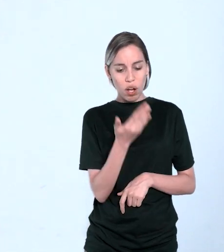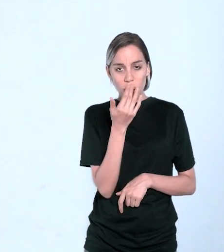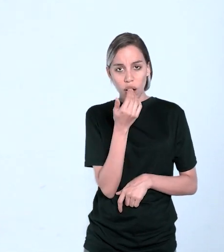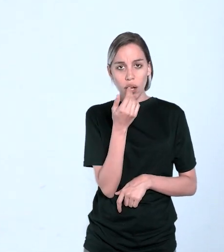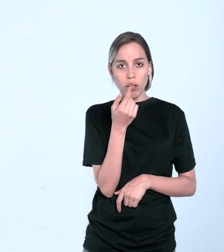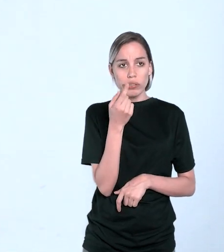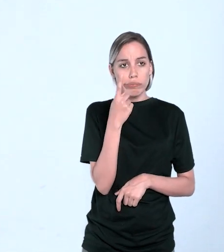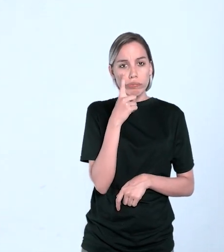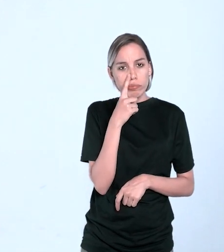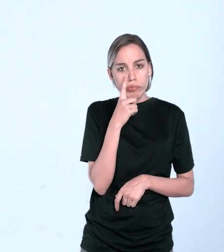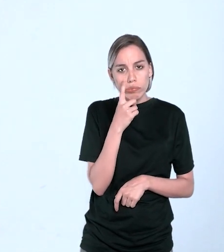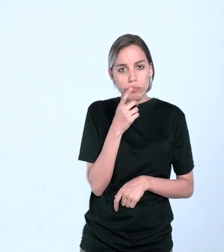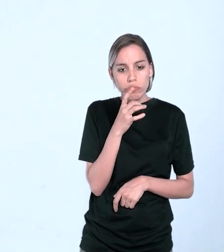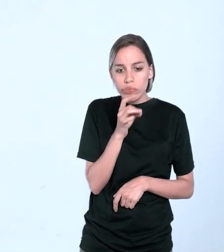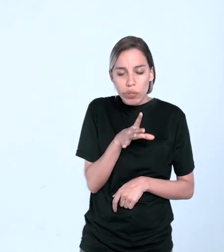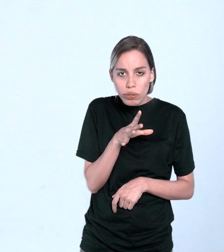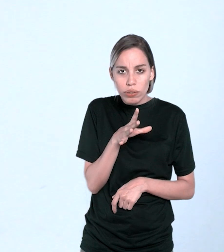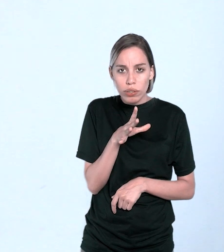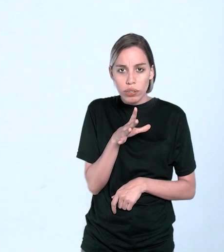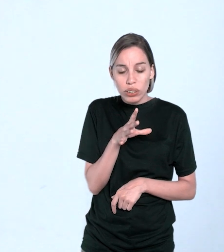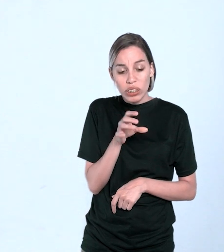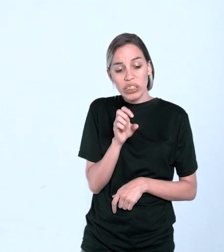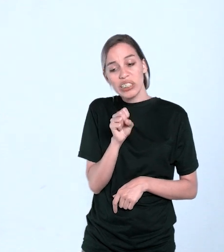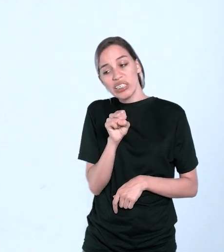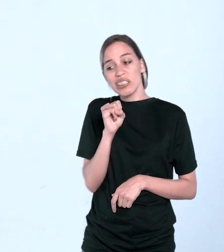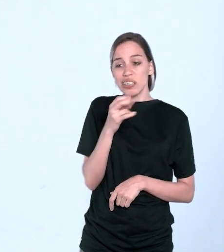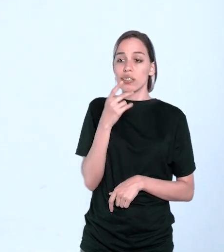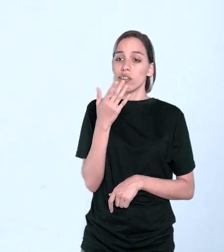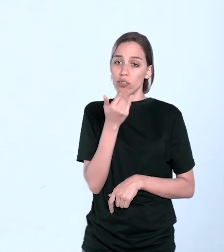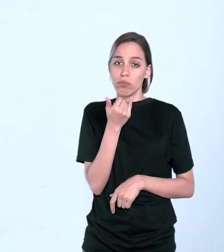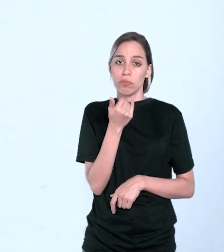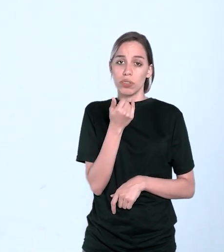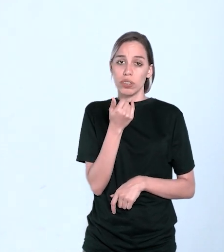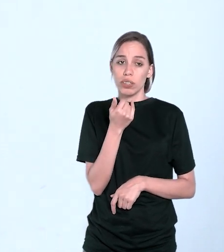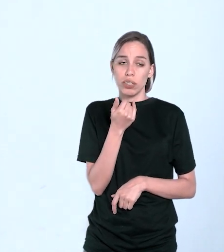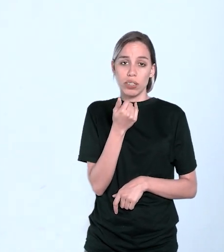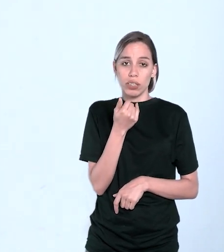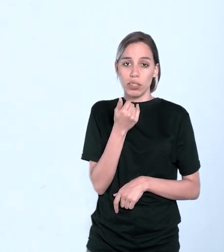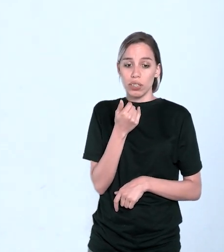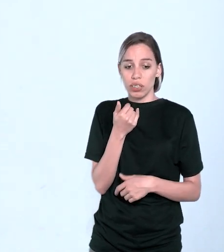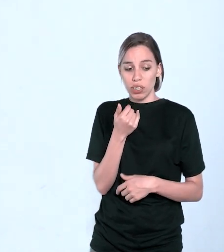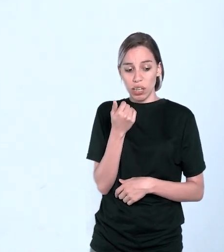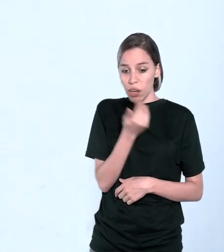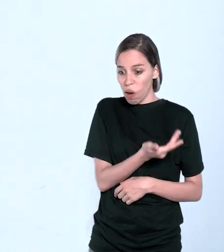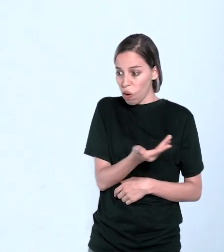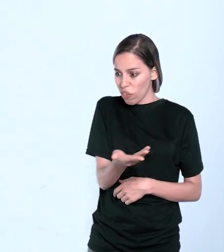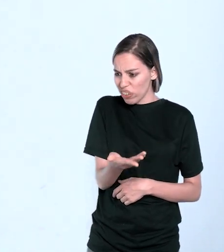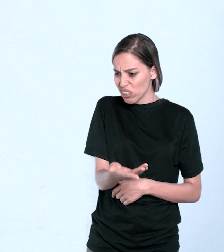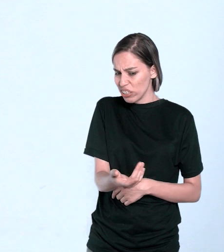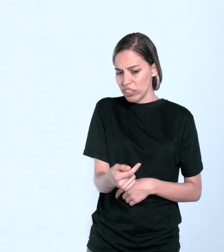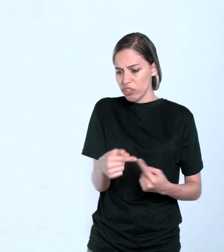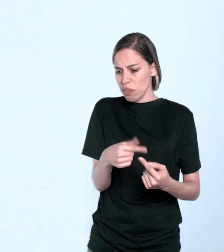broinhas. Broinhas! E isso quando comiam. Eram crianças, dizia Antenor, que viviam ao Deus